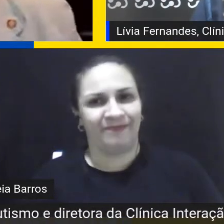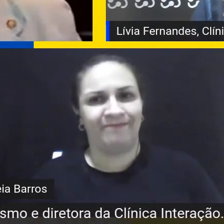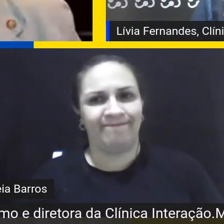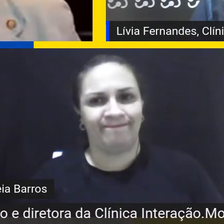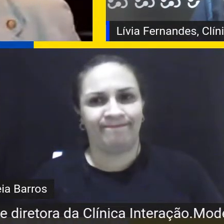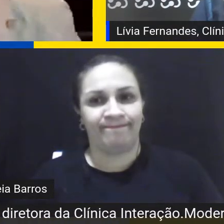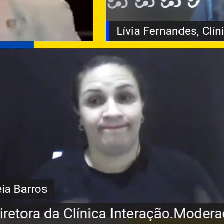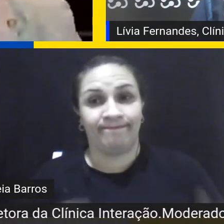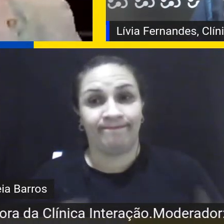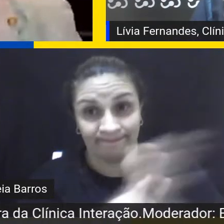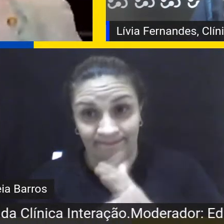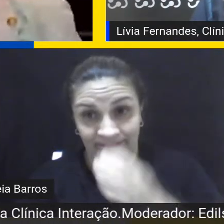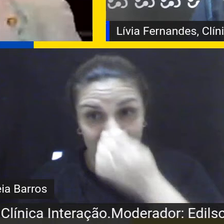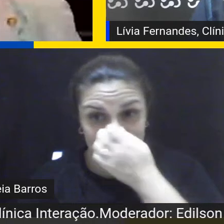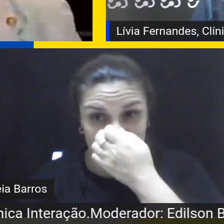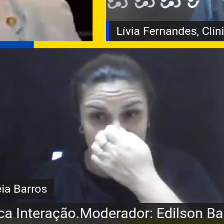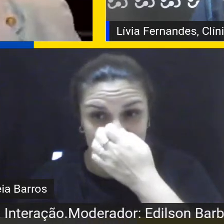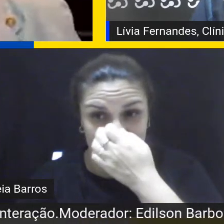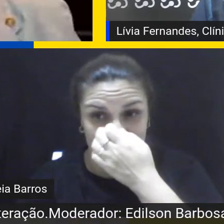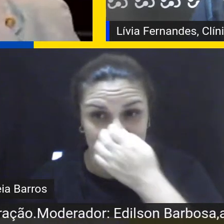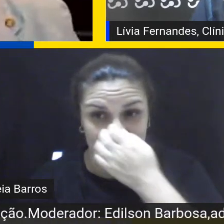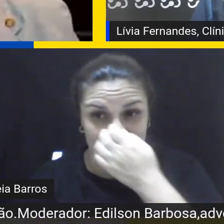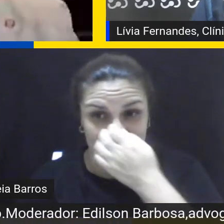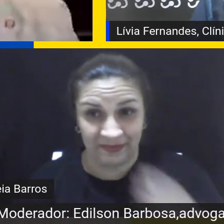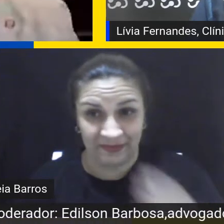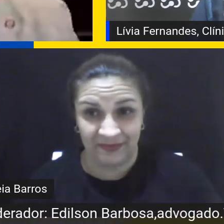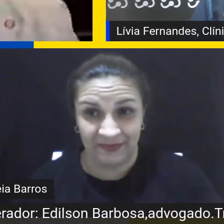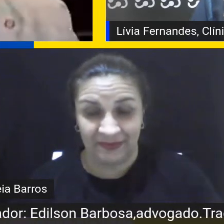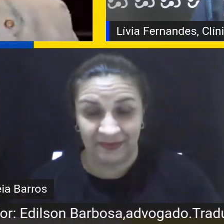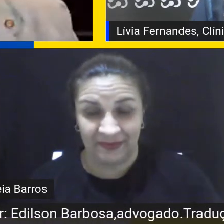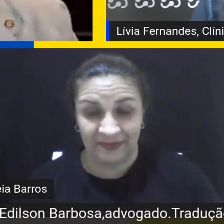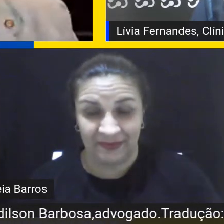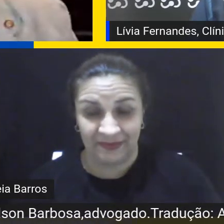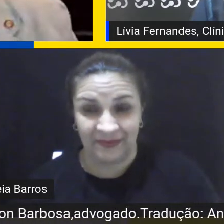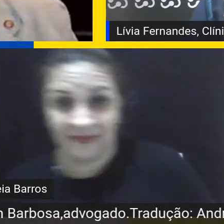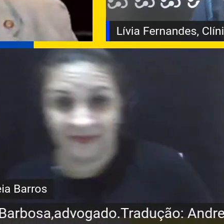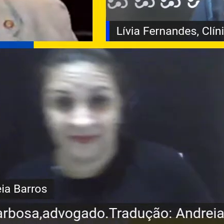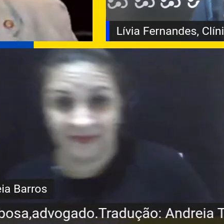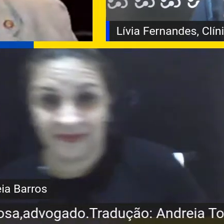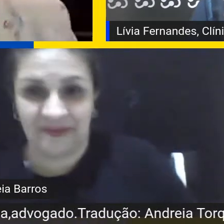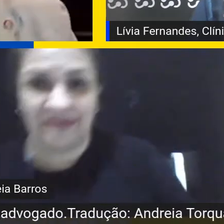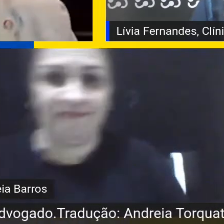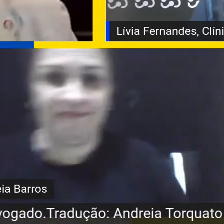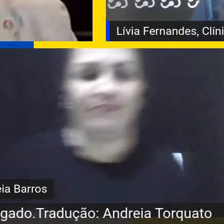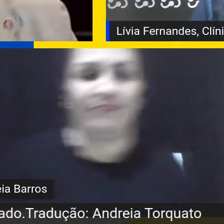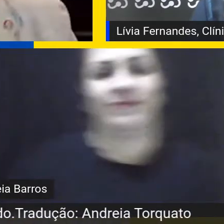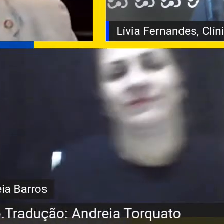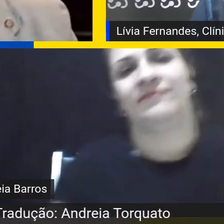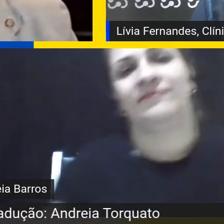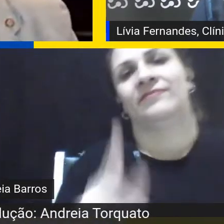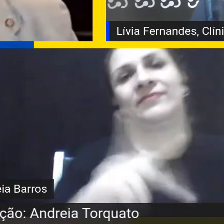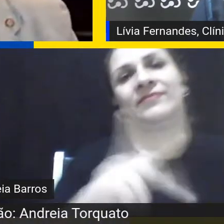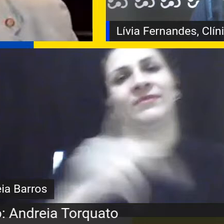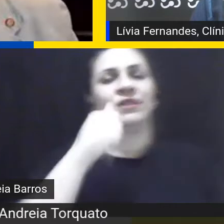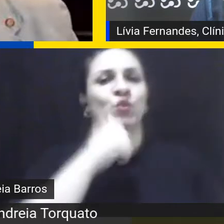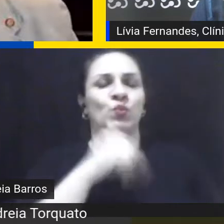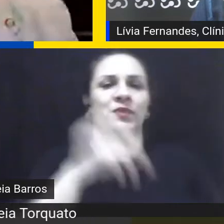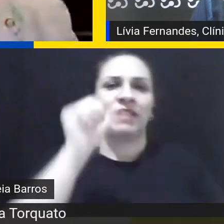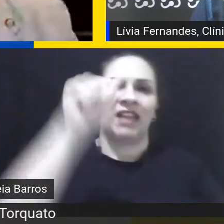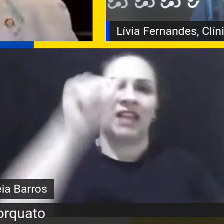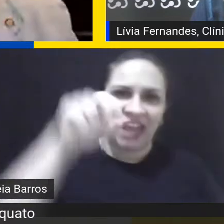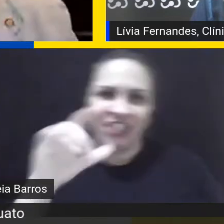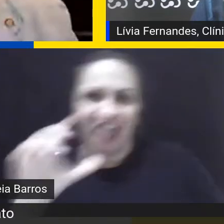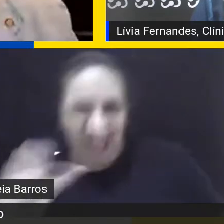pergunta agora, que eu fiz até para a doutora Angélica Ávila, numa live que nós fizemos lá na comissão da OAB, e